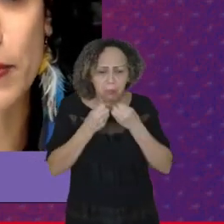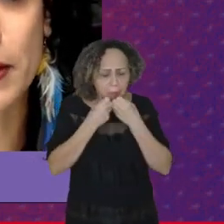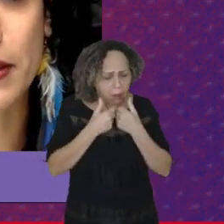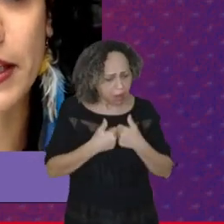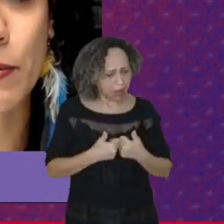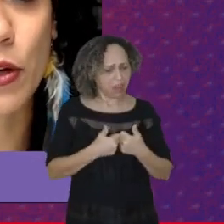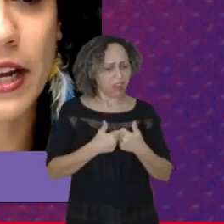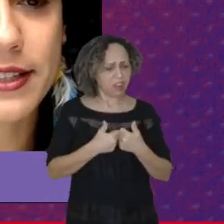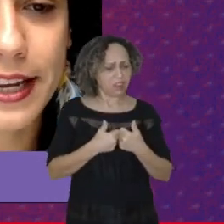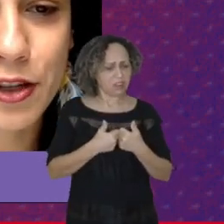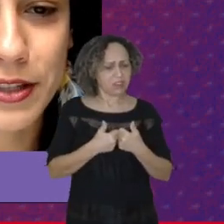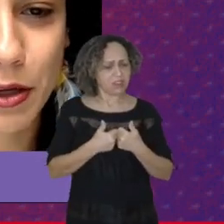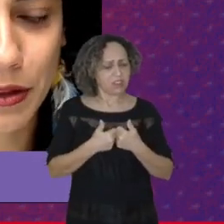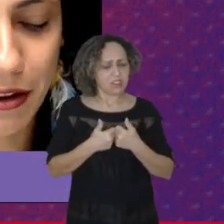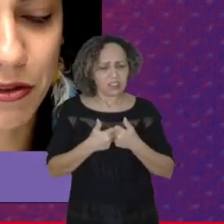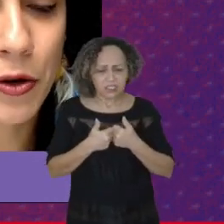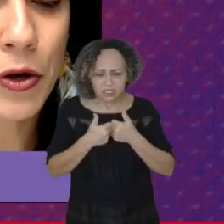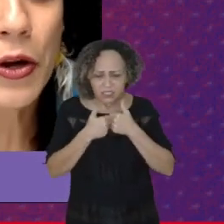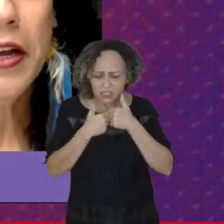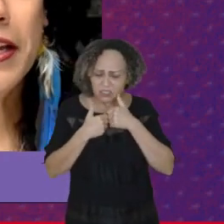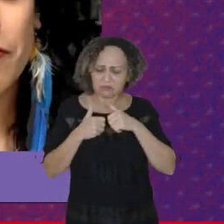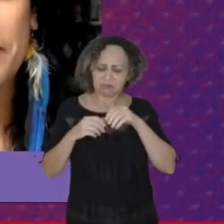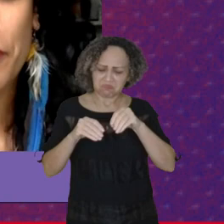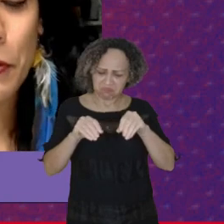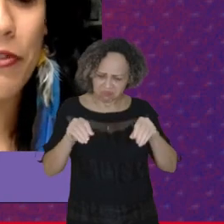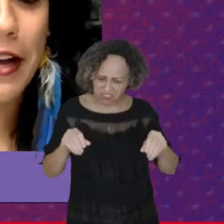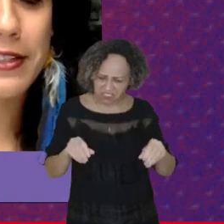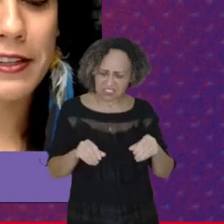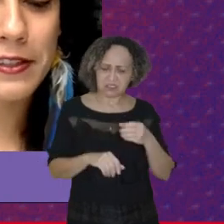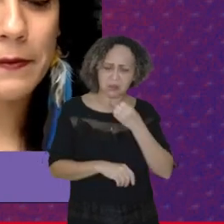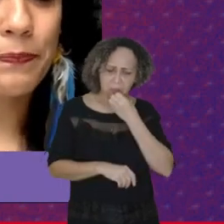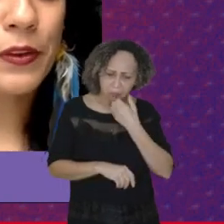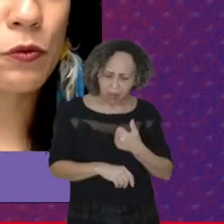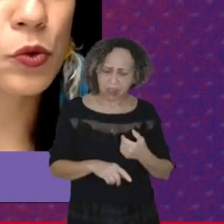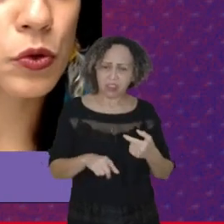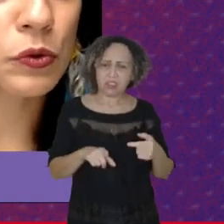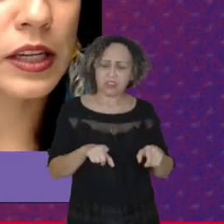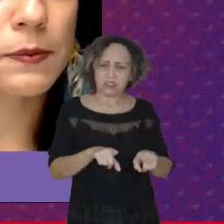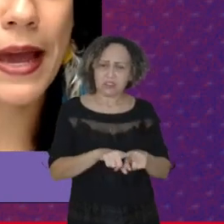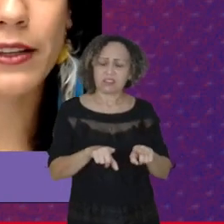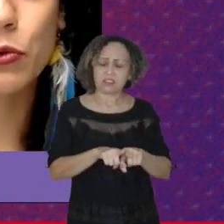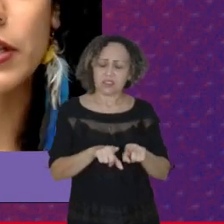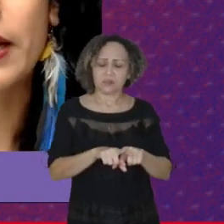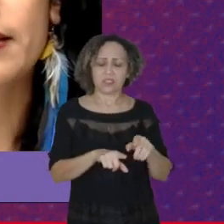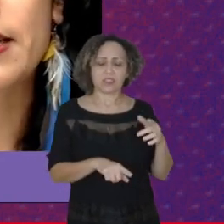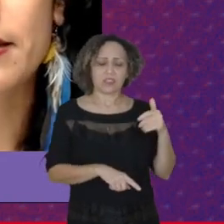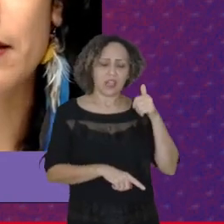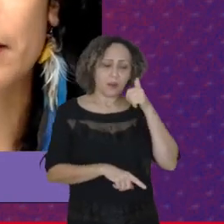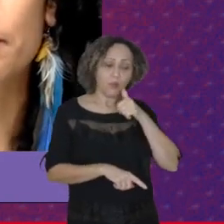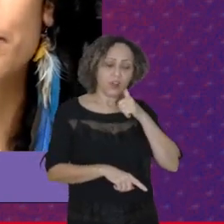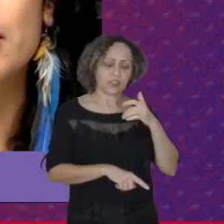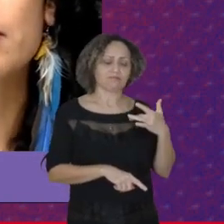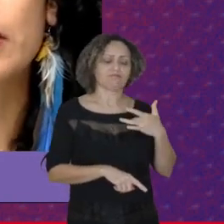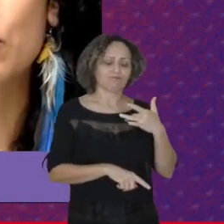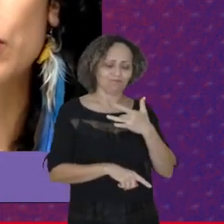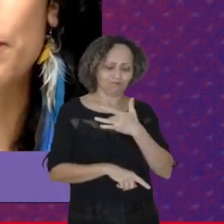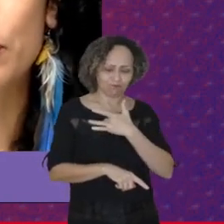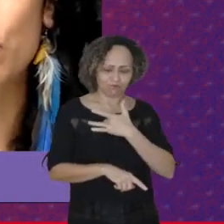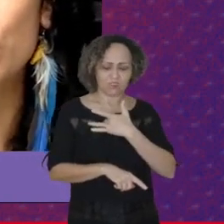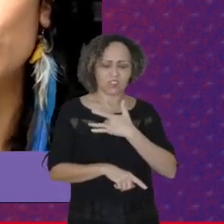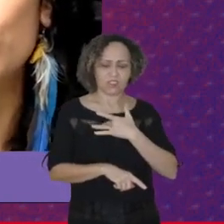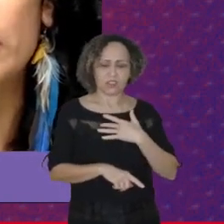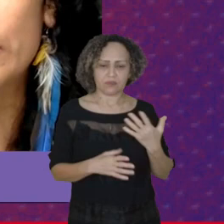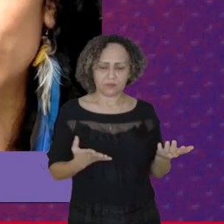Terra, Pachamama, que a mulher esteja saudável. Enfim, foram vários os aspectos, né,